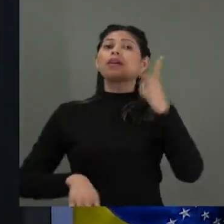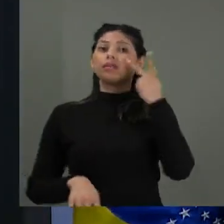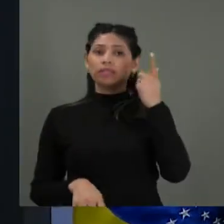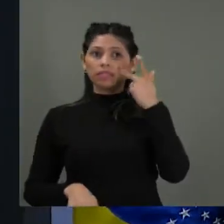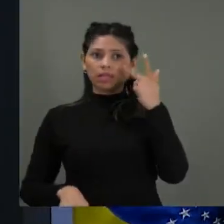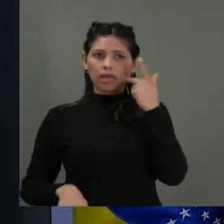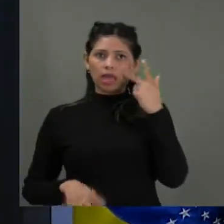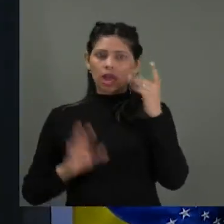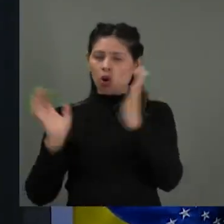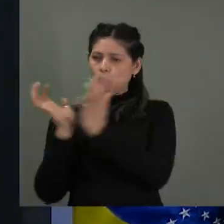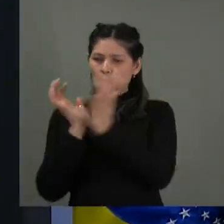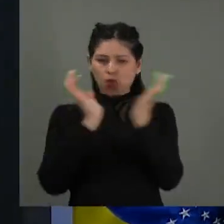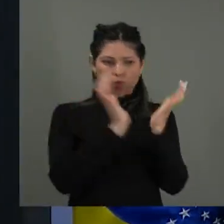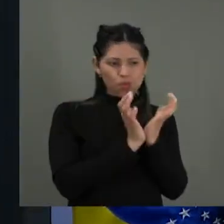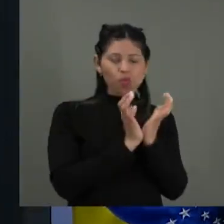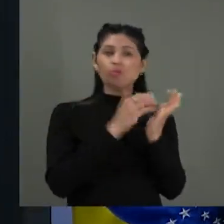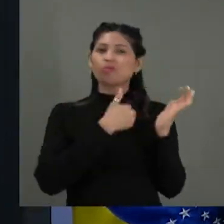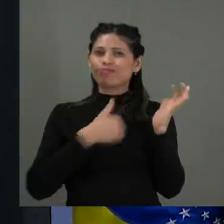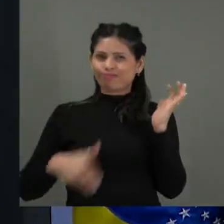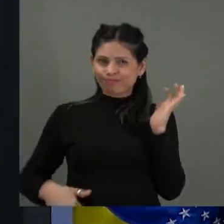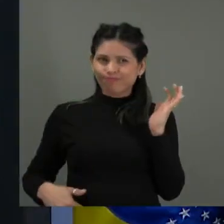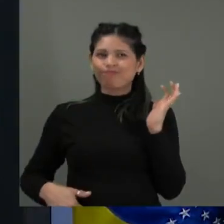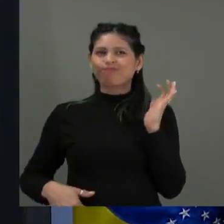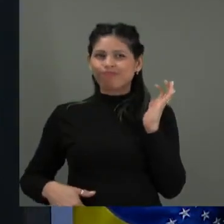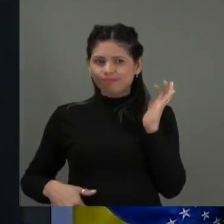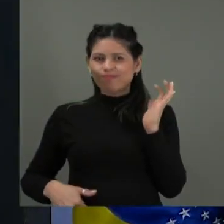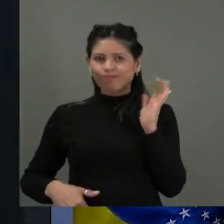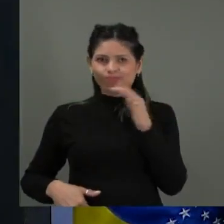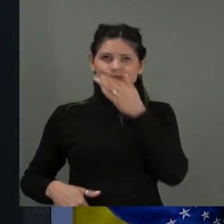grupos políticos,